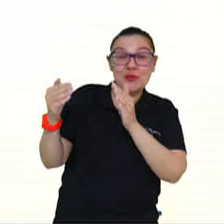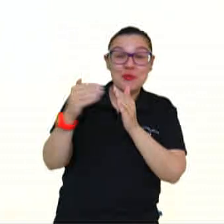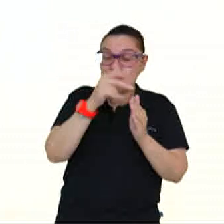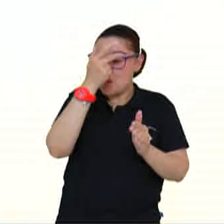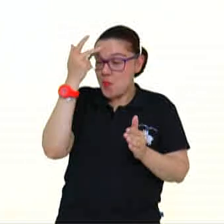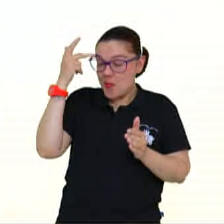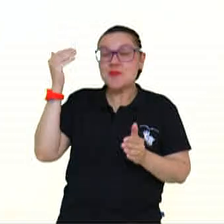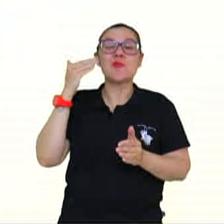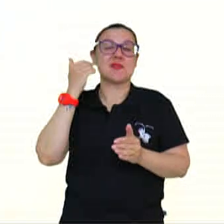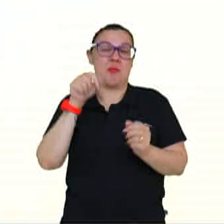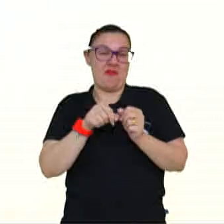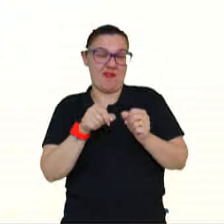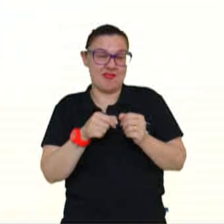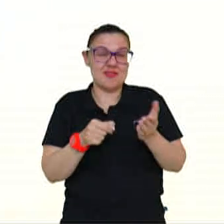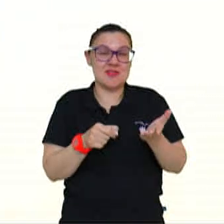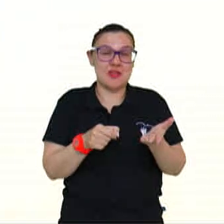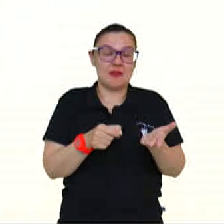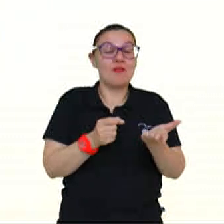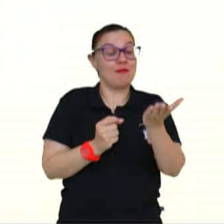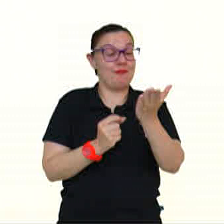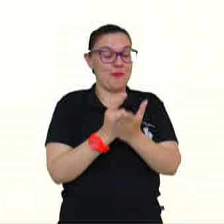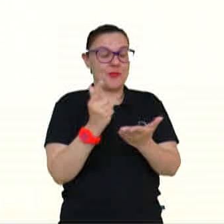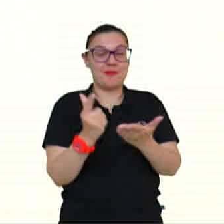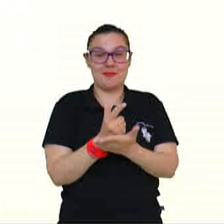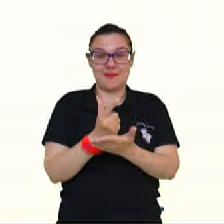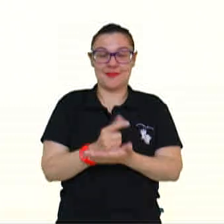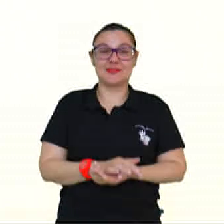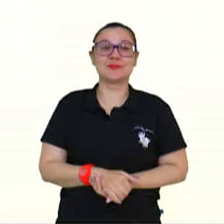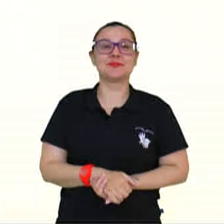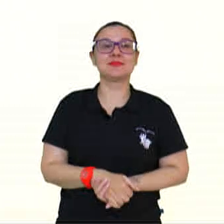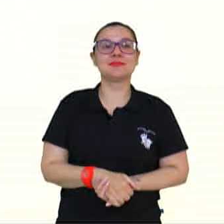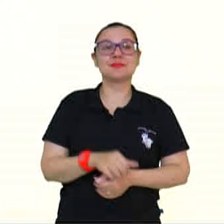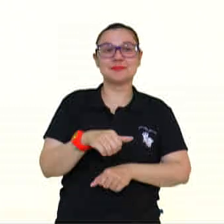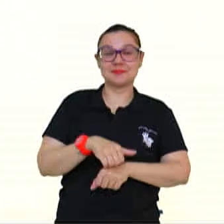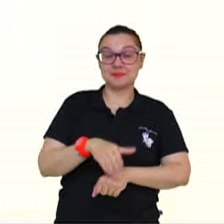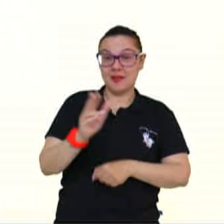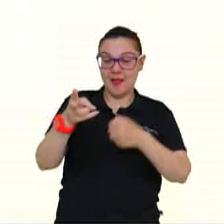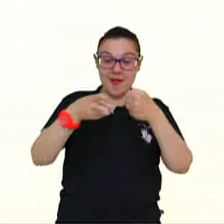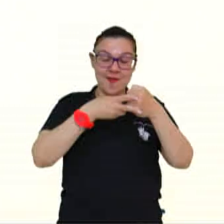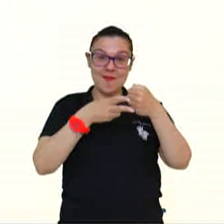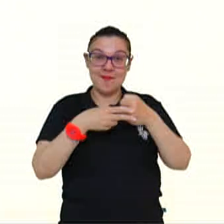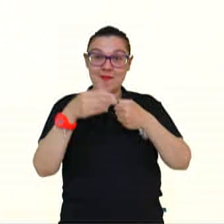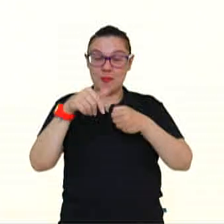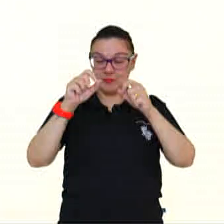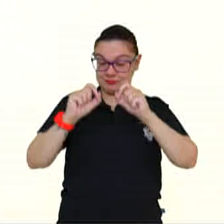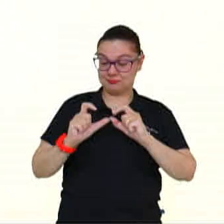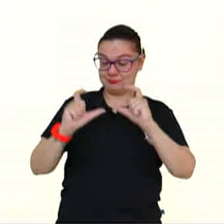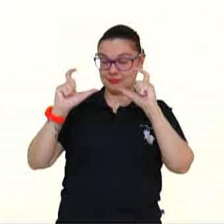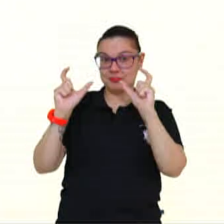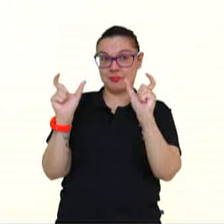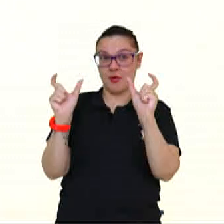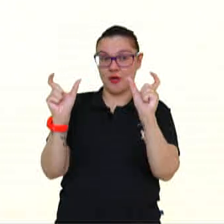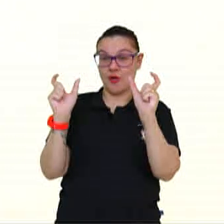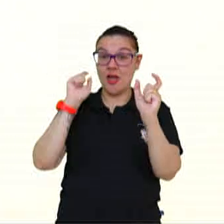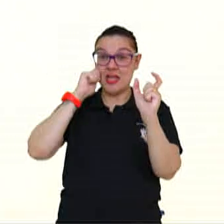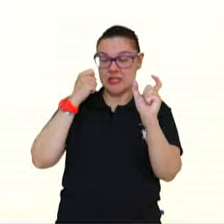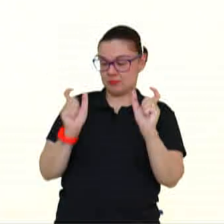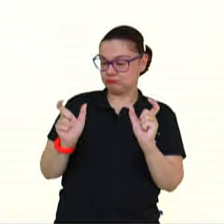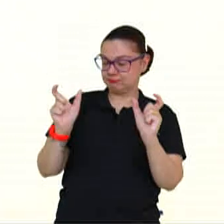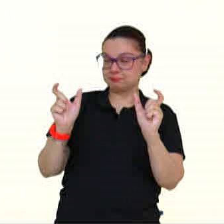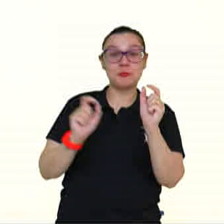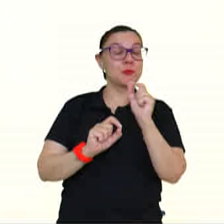pessoa minuciosa faria. Comprei um livro. A maioria dos verbos que estão destacados, em bold aqui,